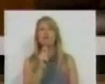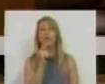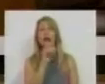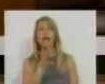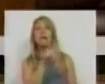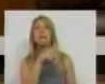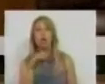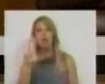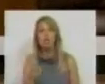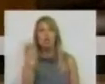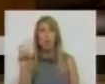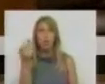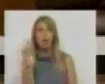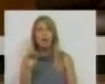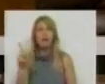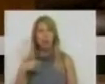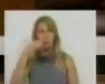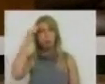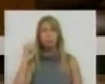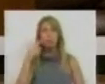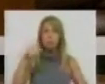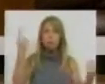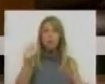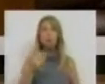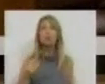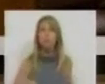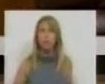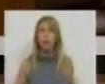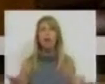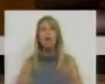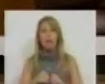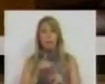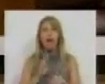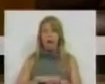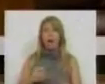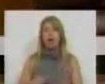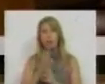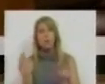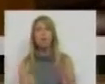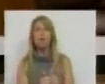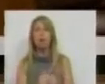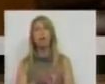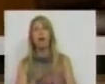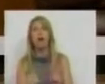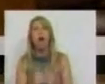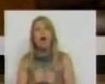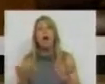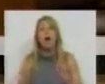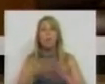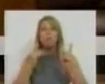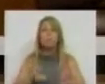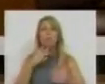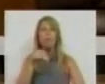já nos esquecemos do Manifesto dos 70. Da esquerda até à direita, muitos se juntaram em torno de uma posição que pudesse dar início a uma